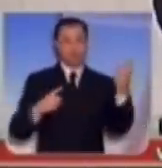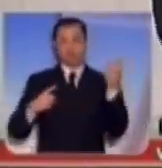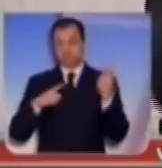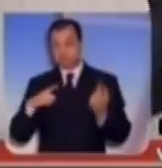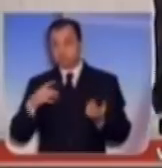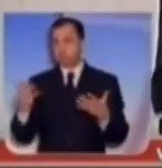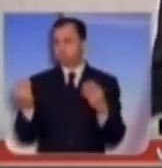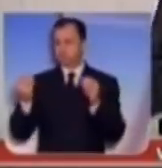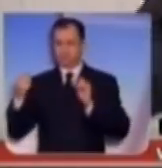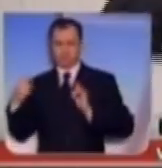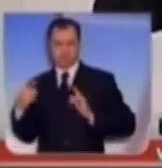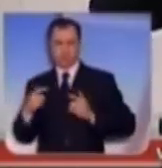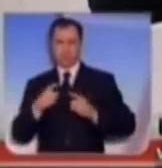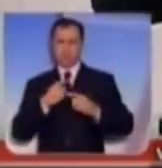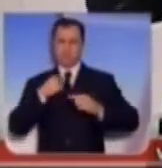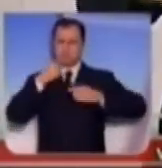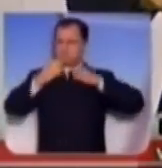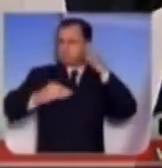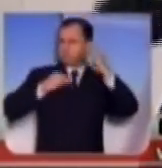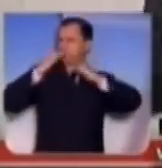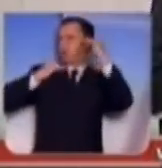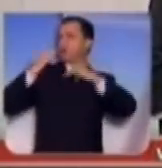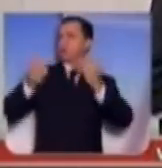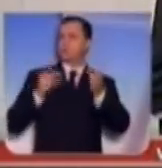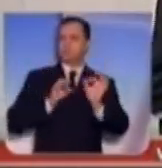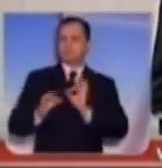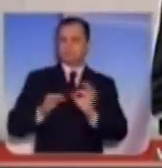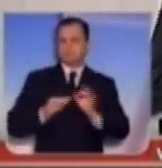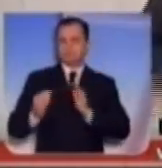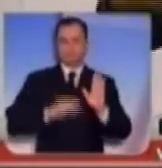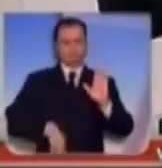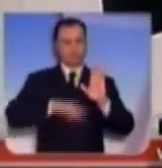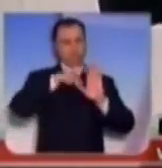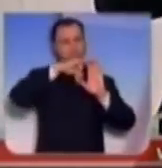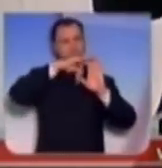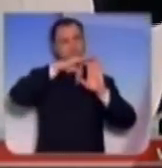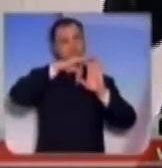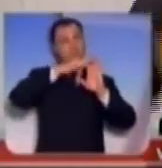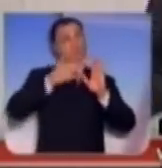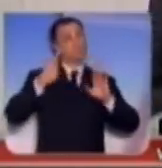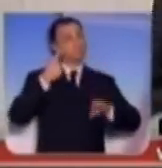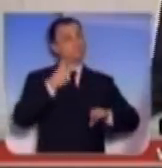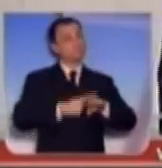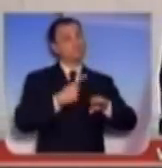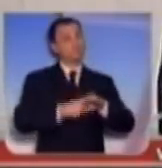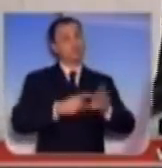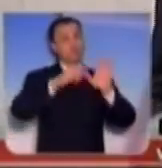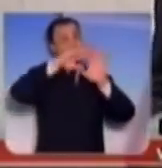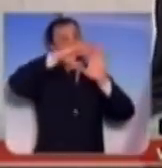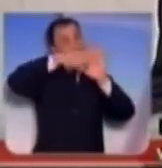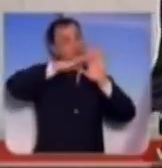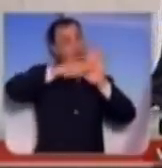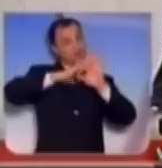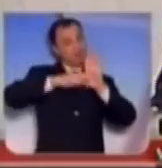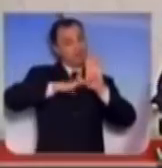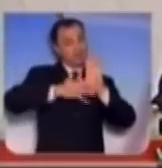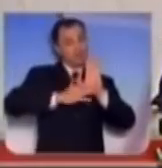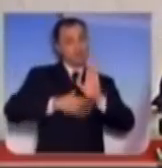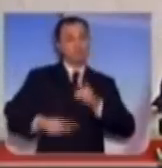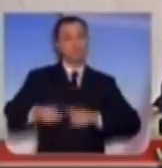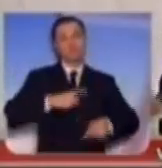tivemos muitos avanços na construção de um plano de carreira que agora está sendo destruído pela